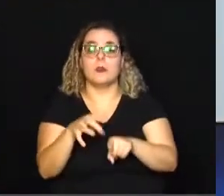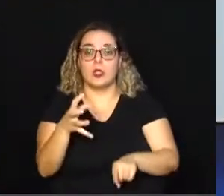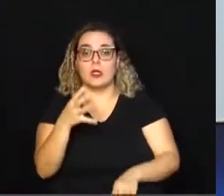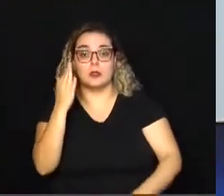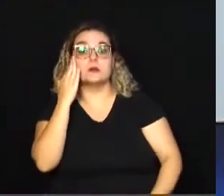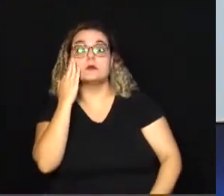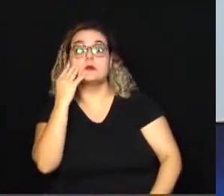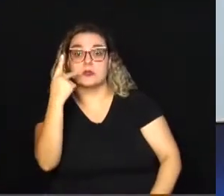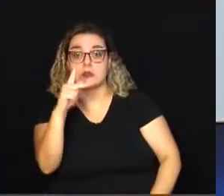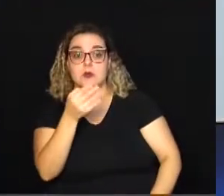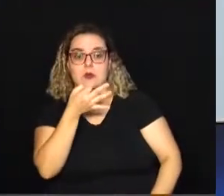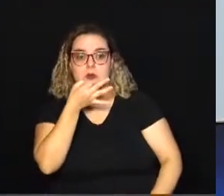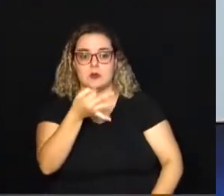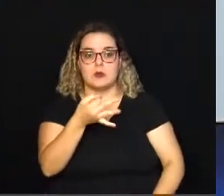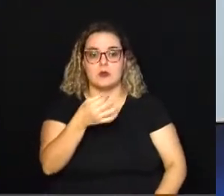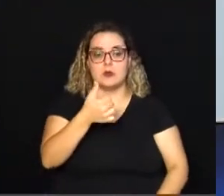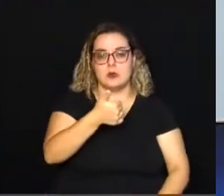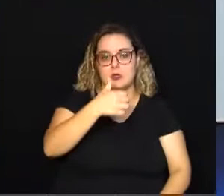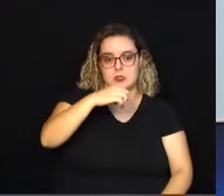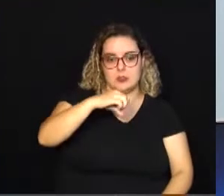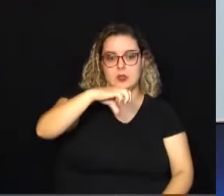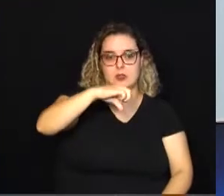opinião. 19 é o nosso DDD,